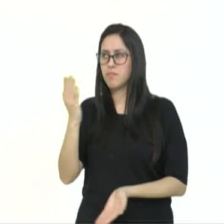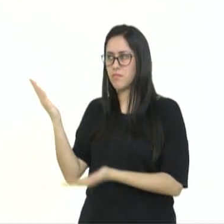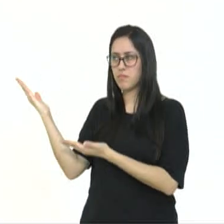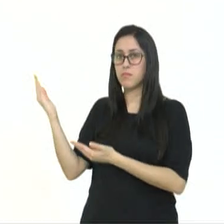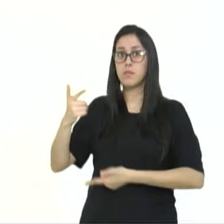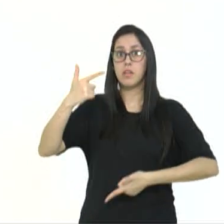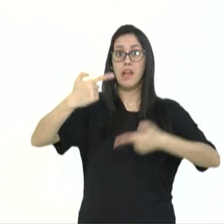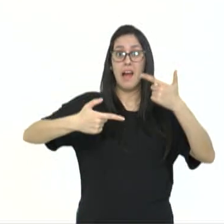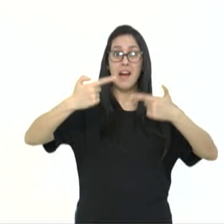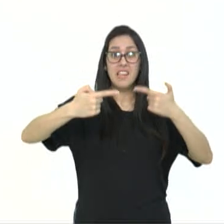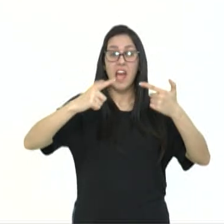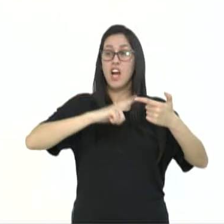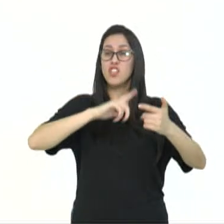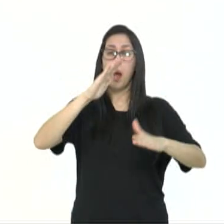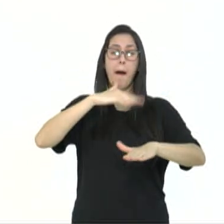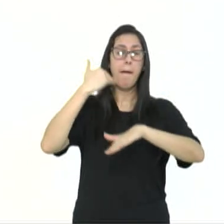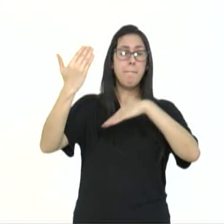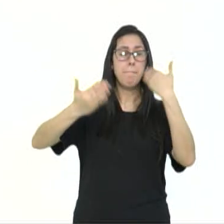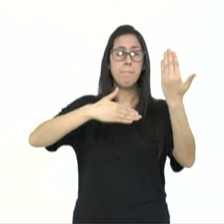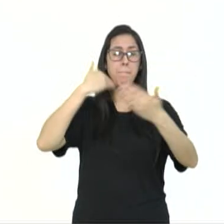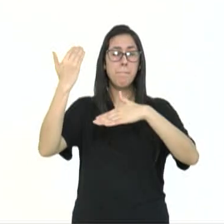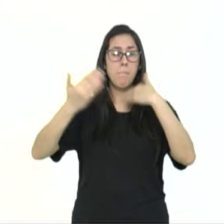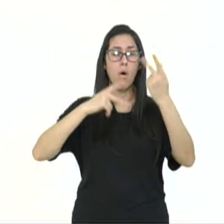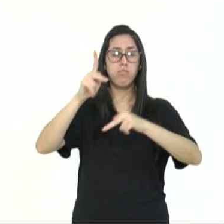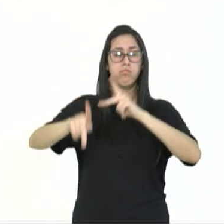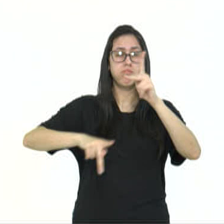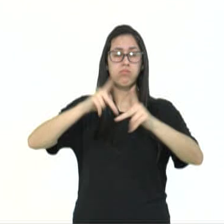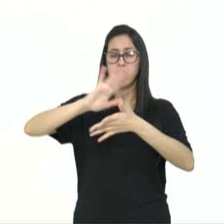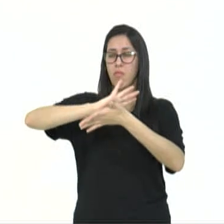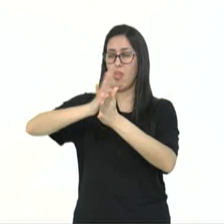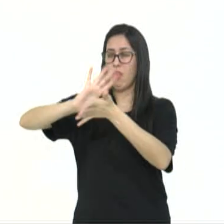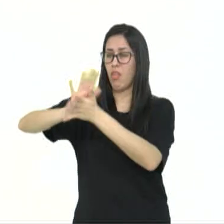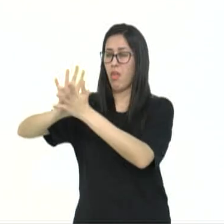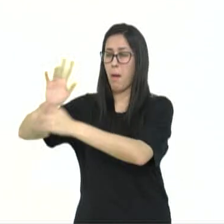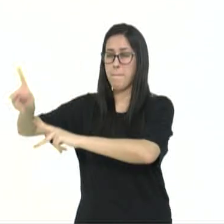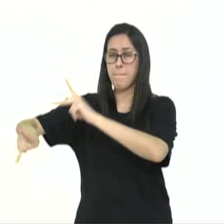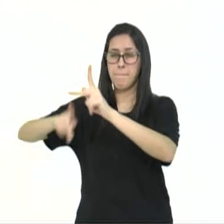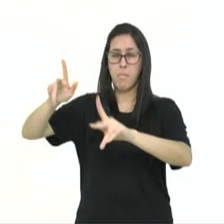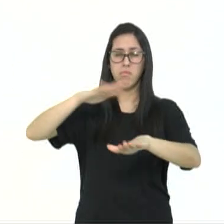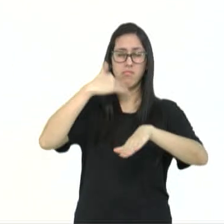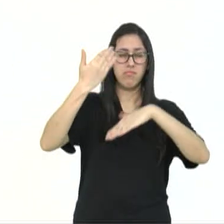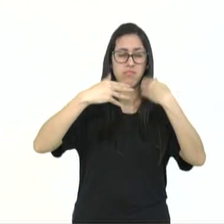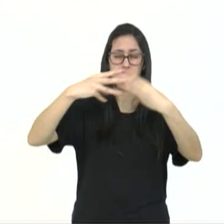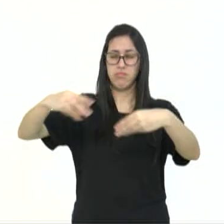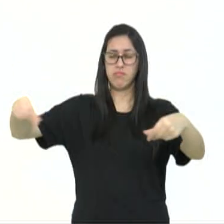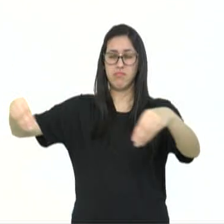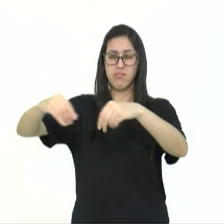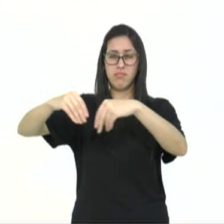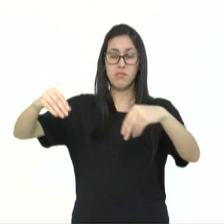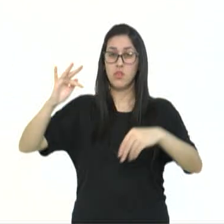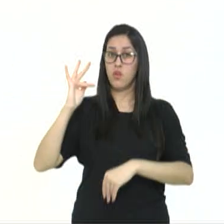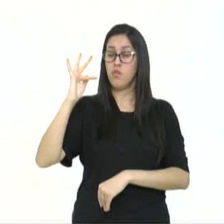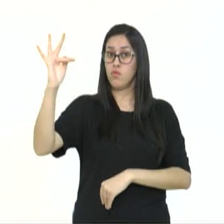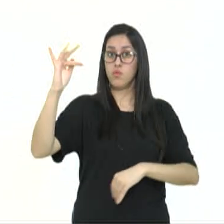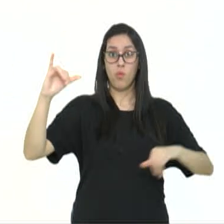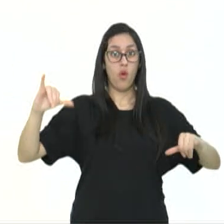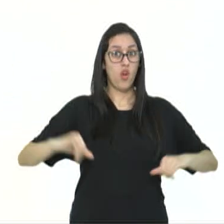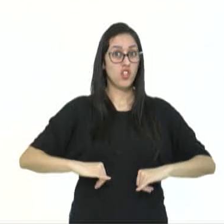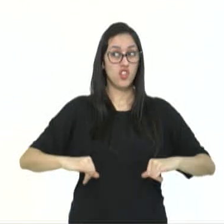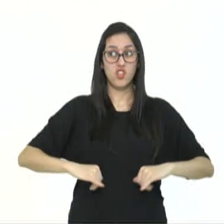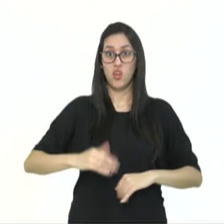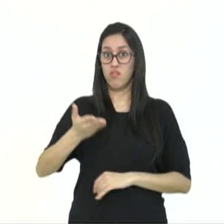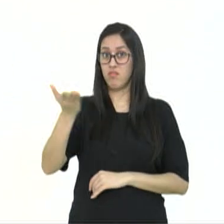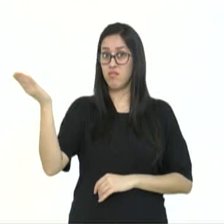quase uma geração de paraguaios, arrasou povoados, fortificações e hipotecou o futuro da arruinada